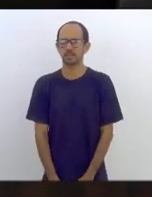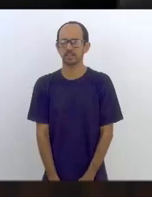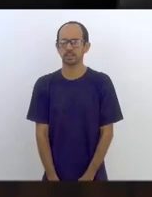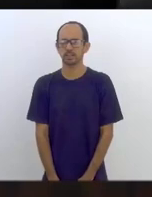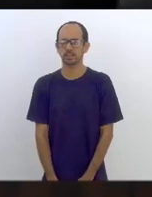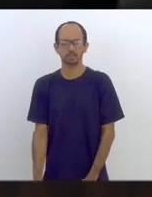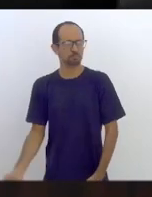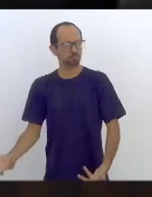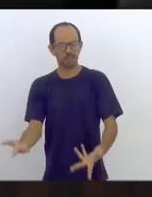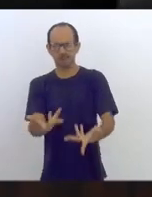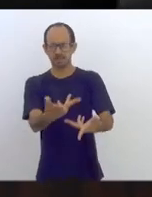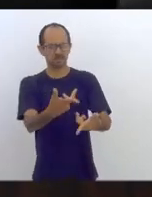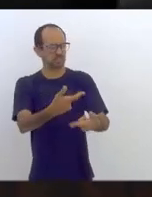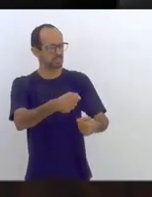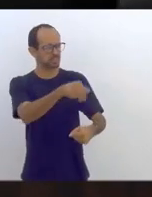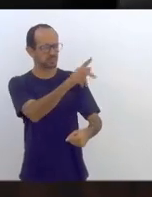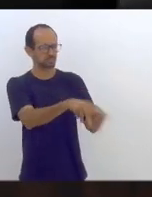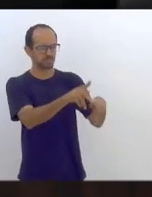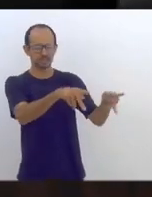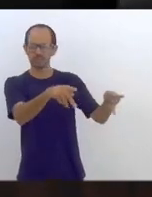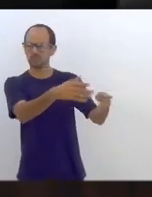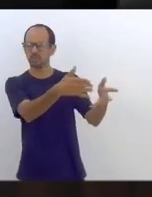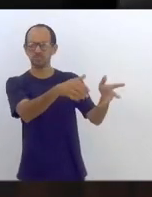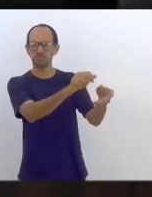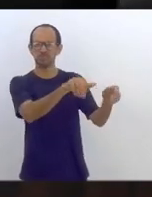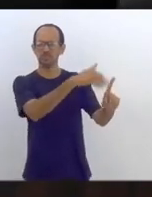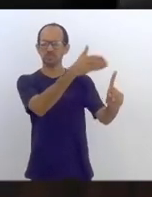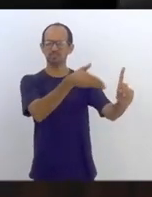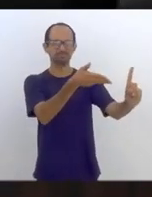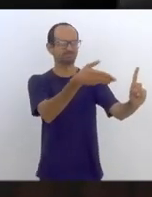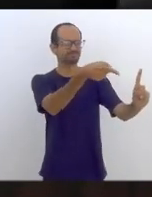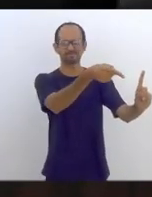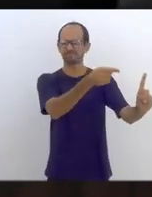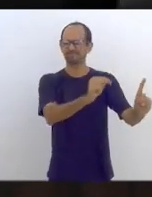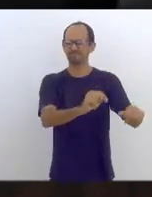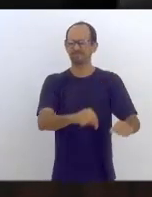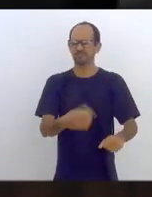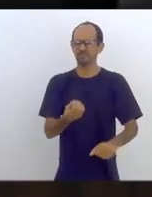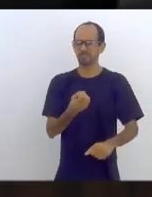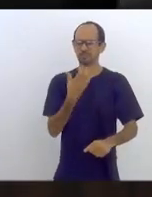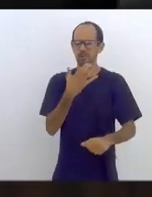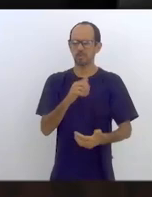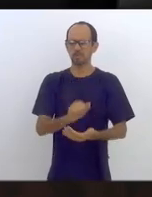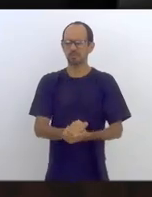Gente, é só gente maravilhosa. Deixa eu até organizar aqui. Vamos lá.